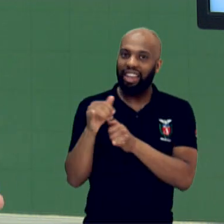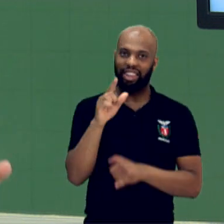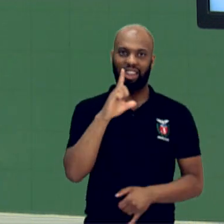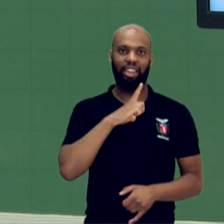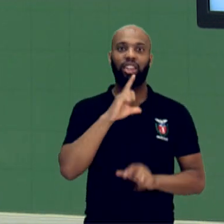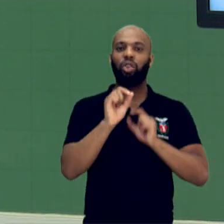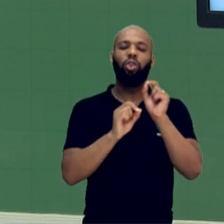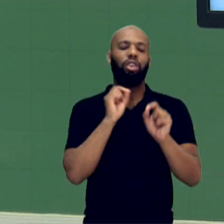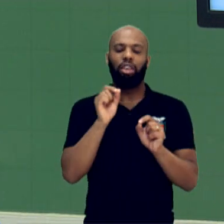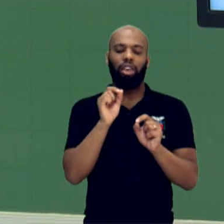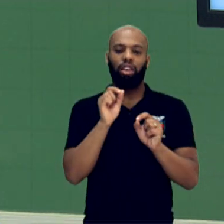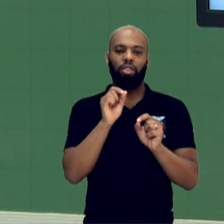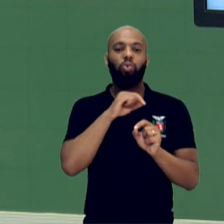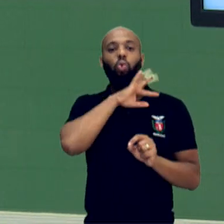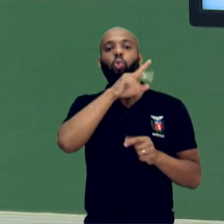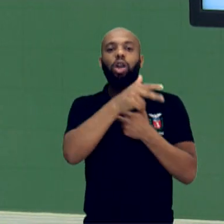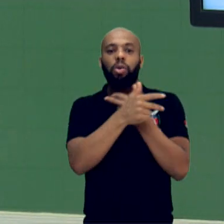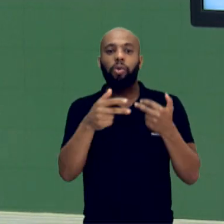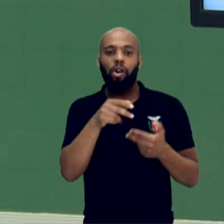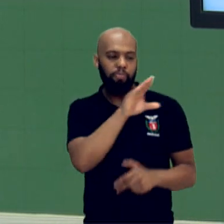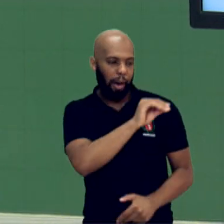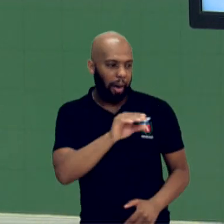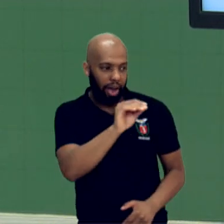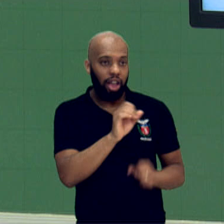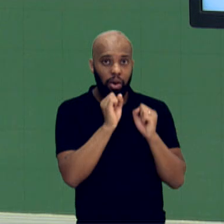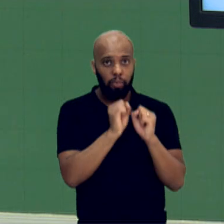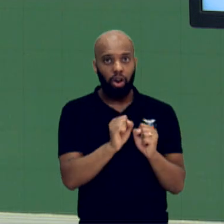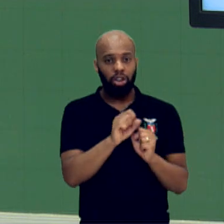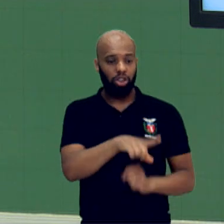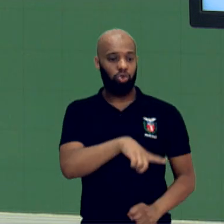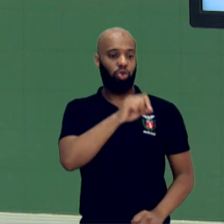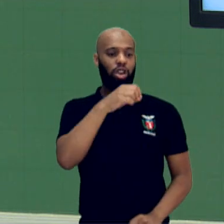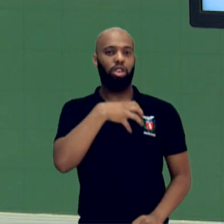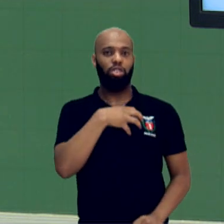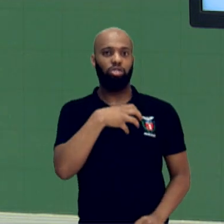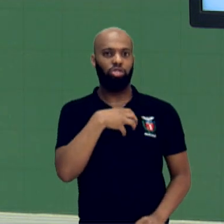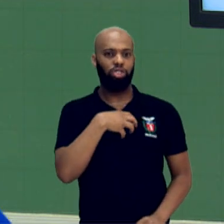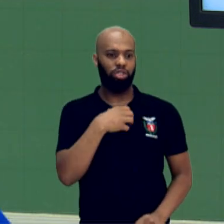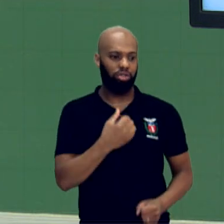eu posso escolher uma personificação.